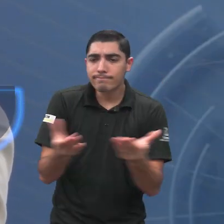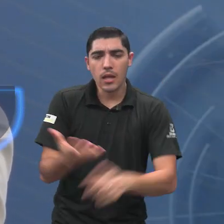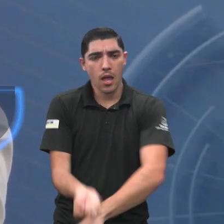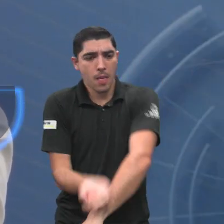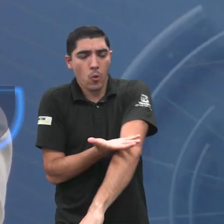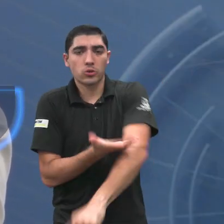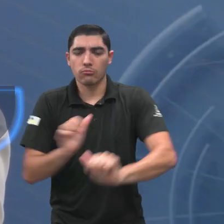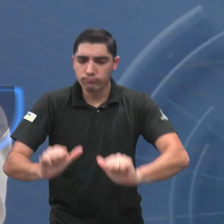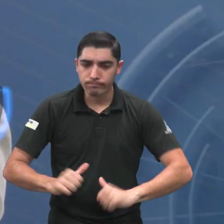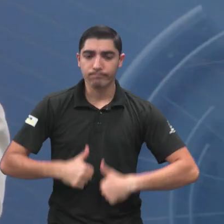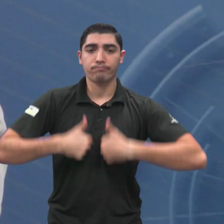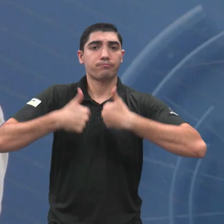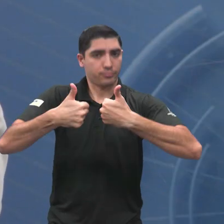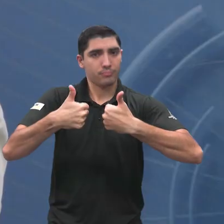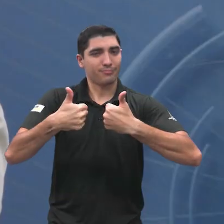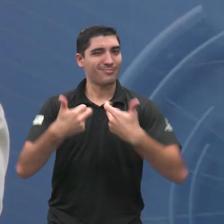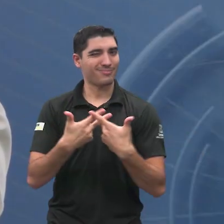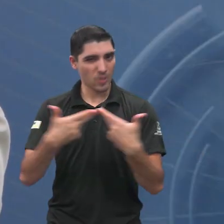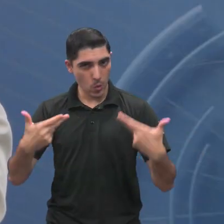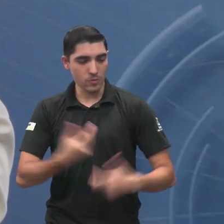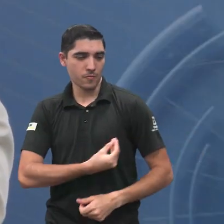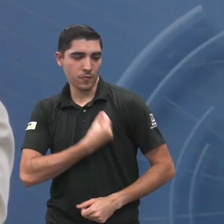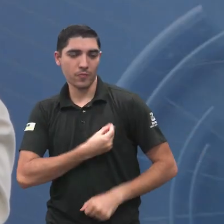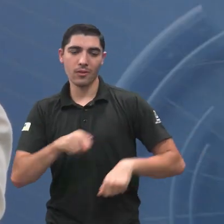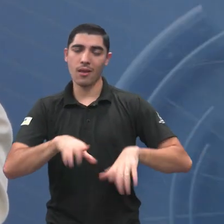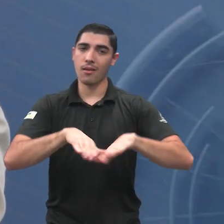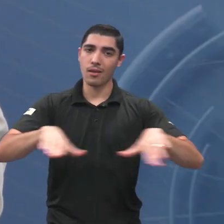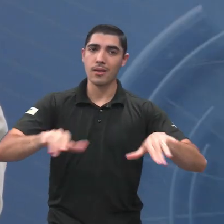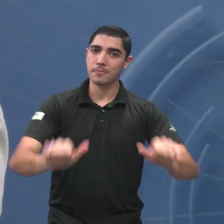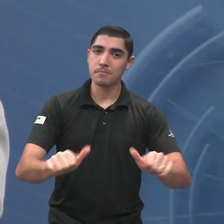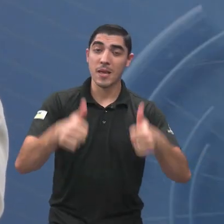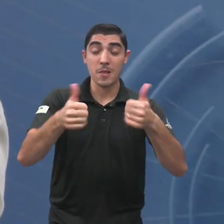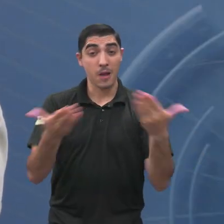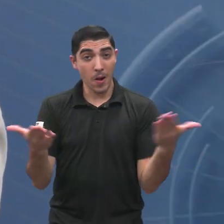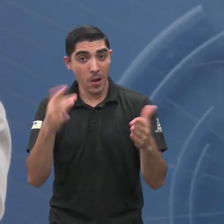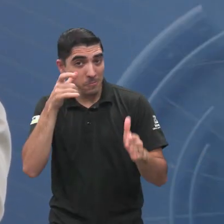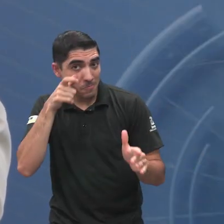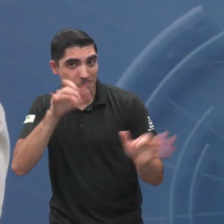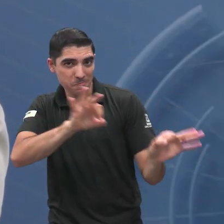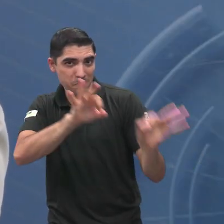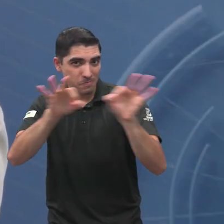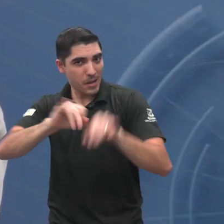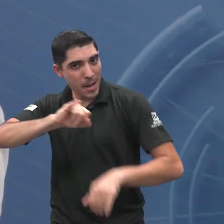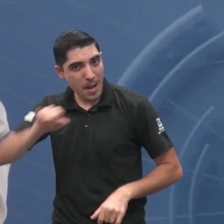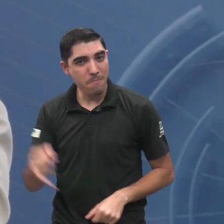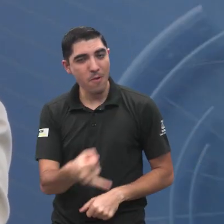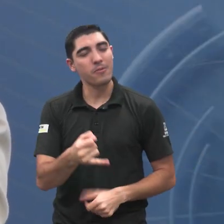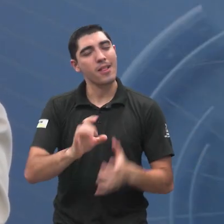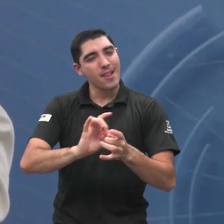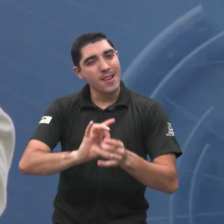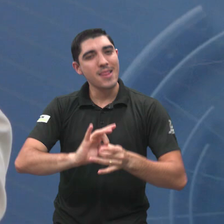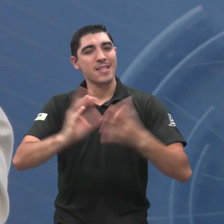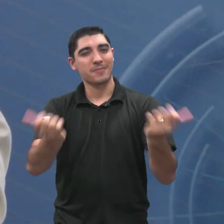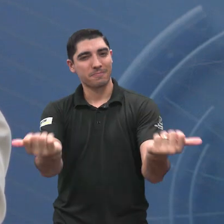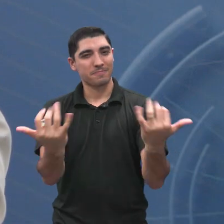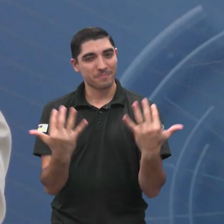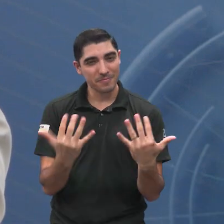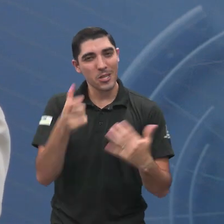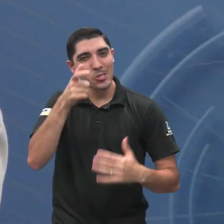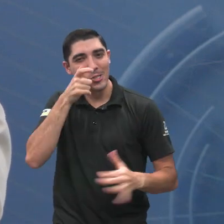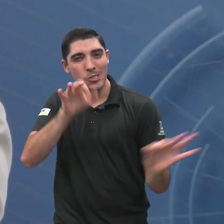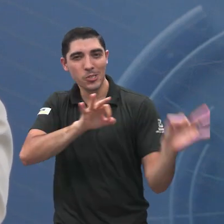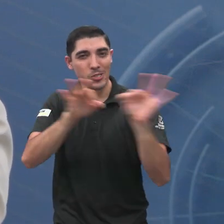disso, né, que são desenvolvidos nas crianças. Então, chega mais, fique com a gente, fique à vontade, porque estamos